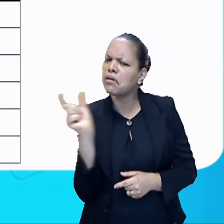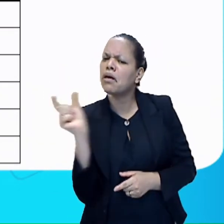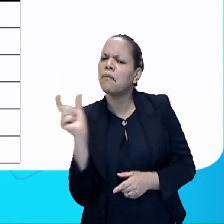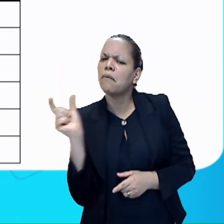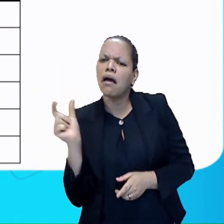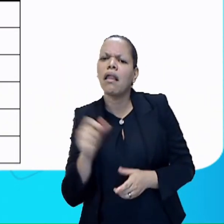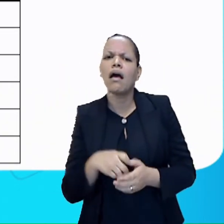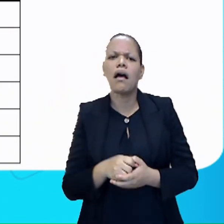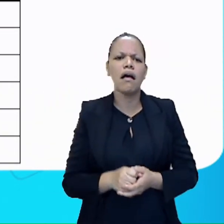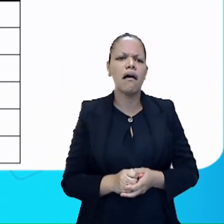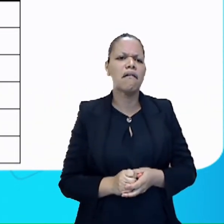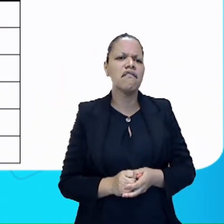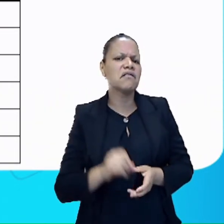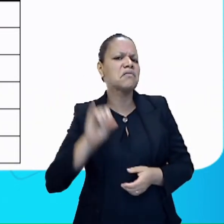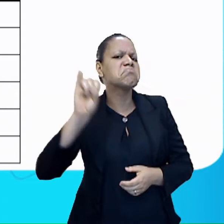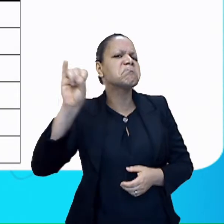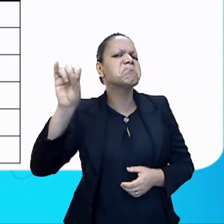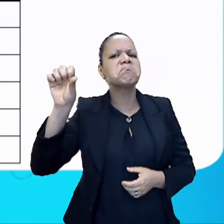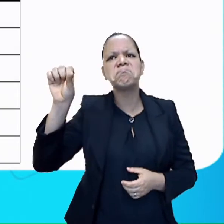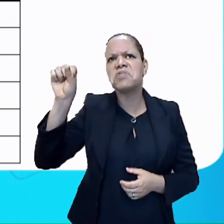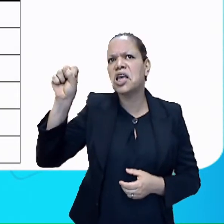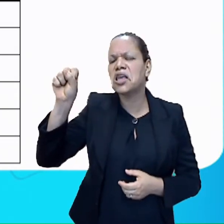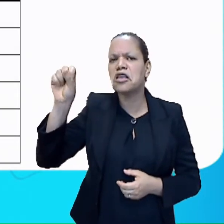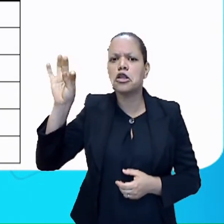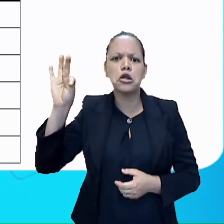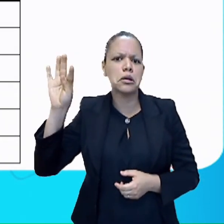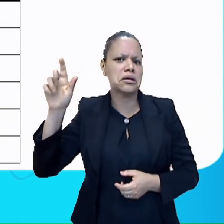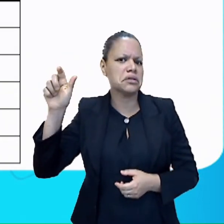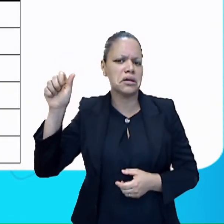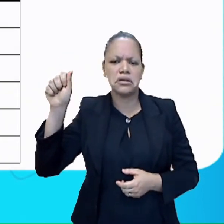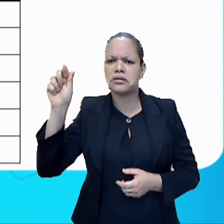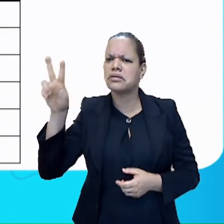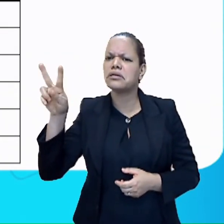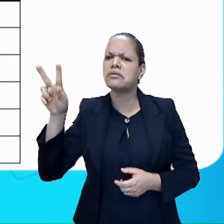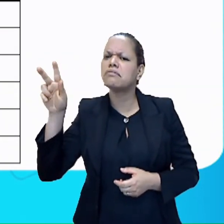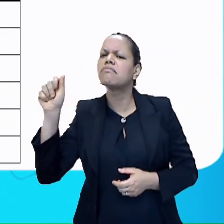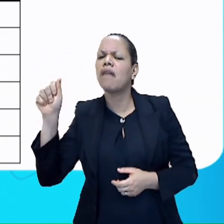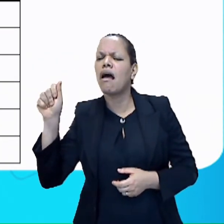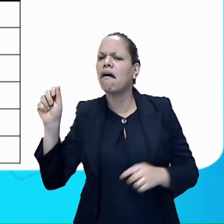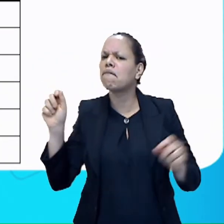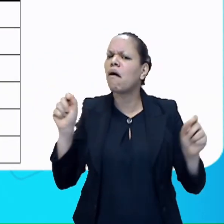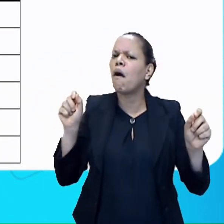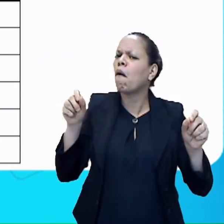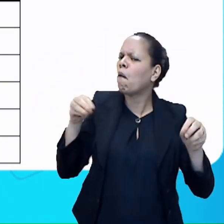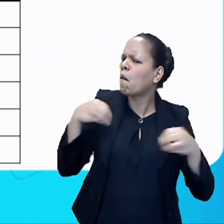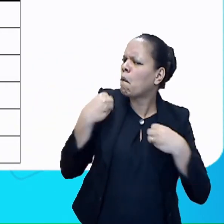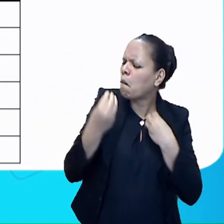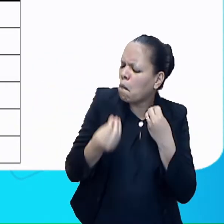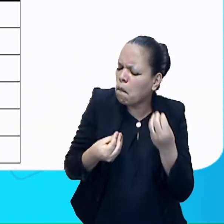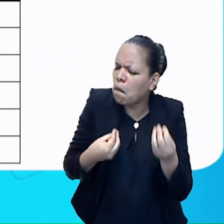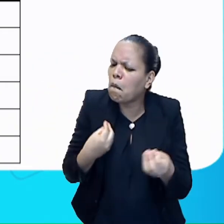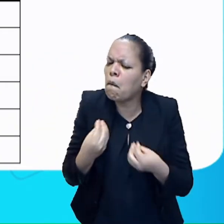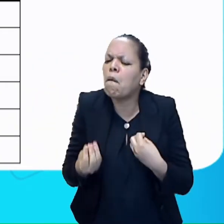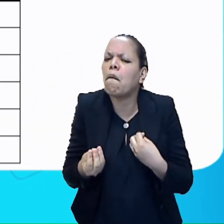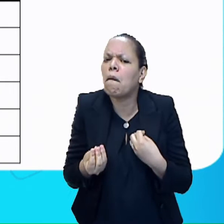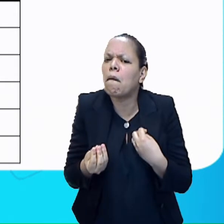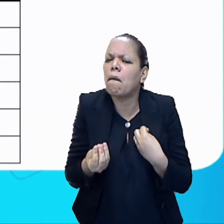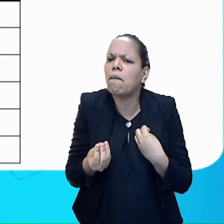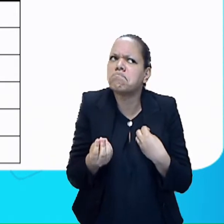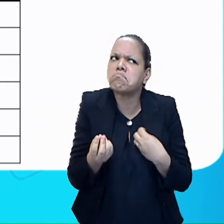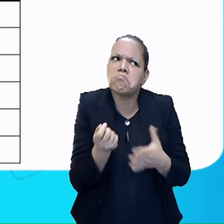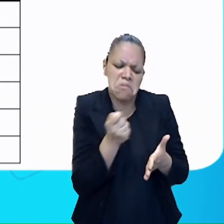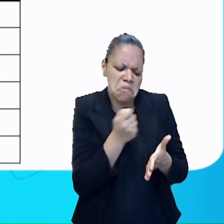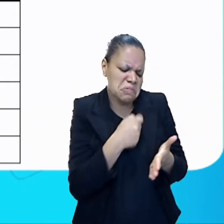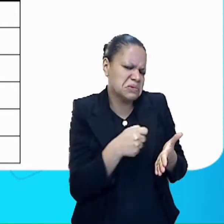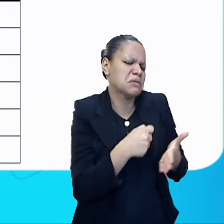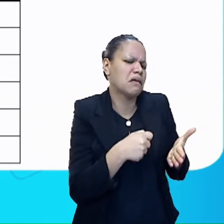falar, a gente fala assim, eu estava. Não, mineiro principalmente, né, gente? Fala, eu estava bem. Mas